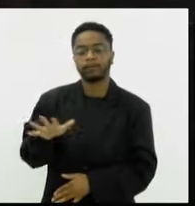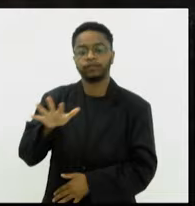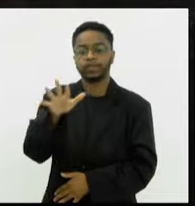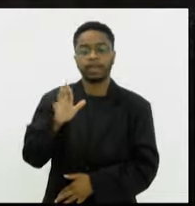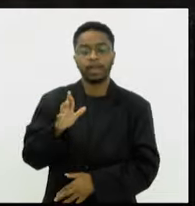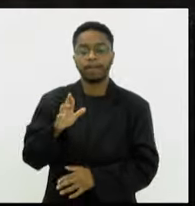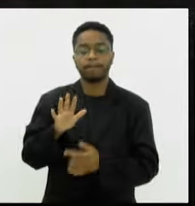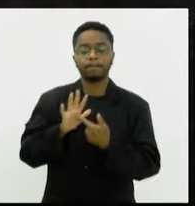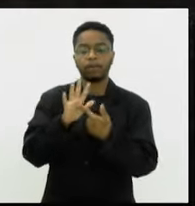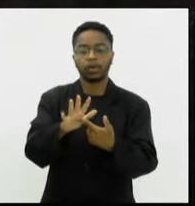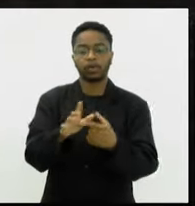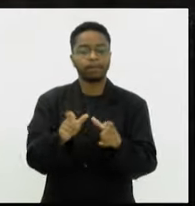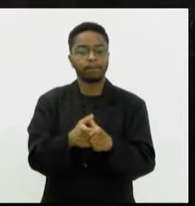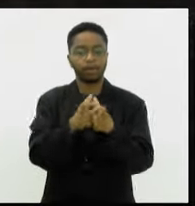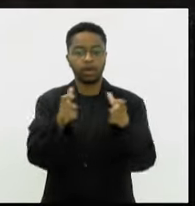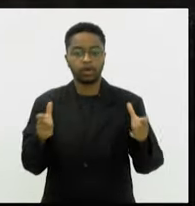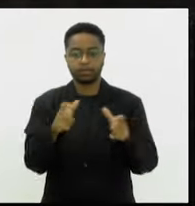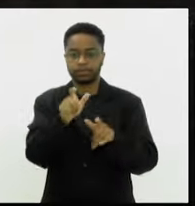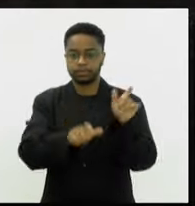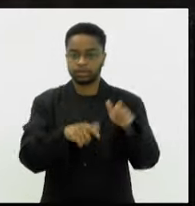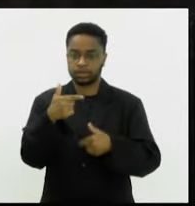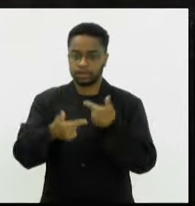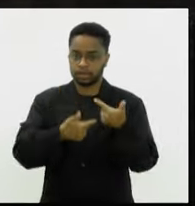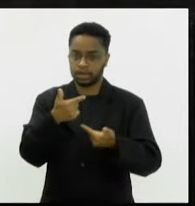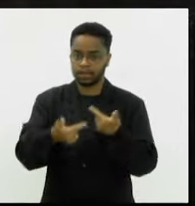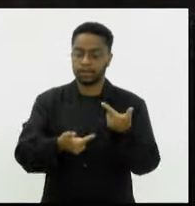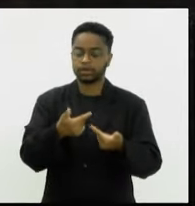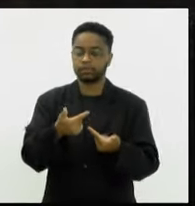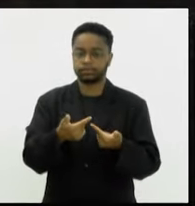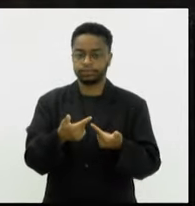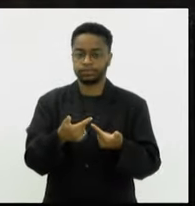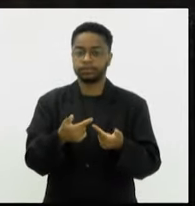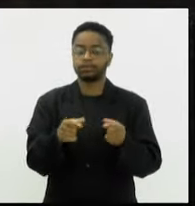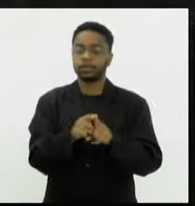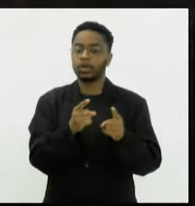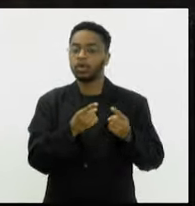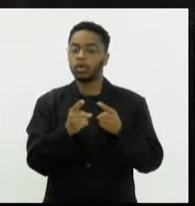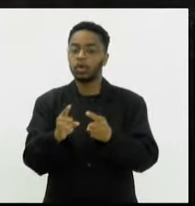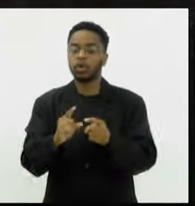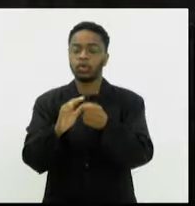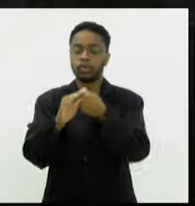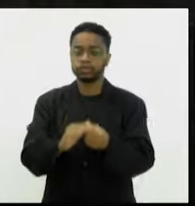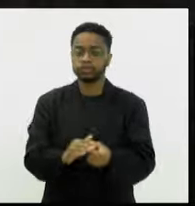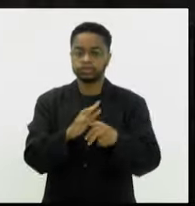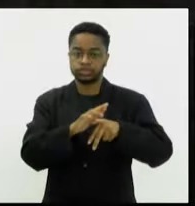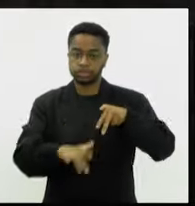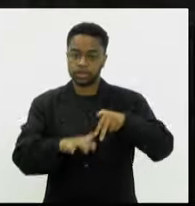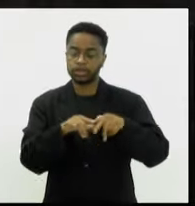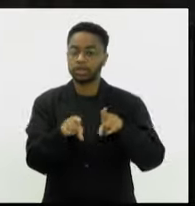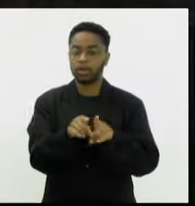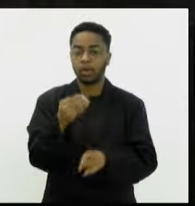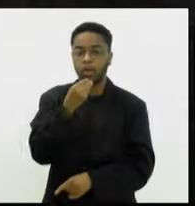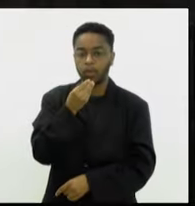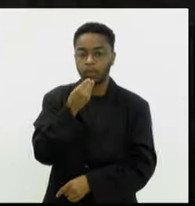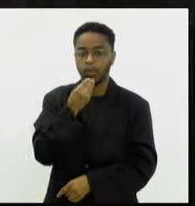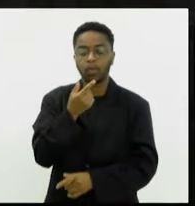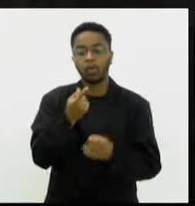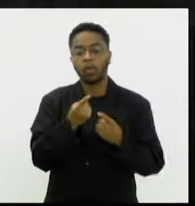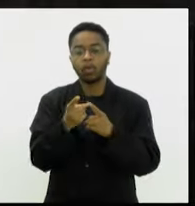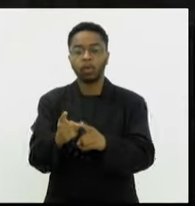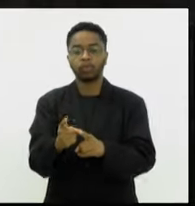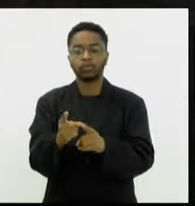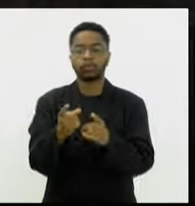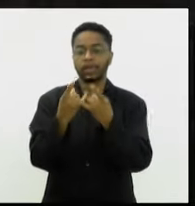maior parcela das trabalhadoras e dos trabalhadores organizados, contra as opressões de gênero e, obviamente, contra o